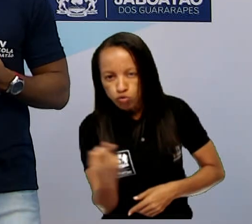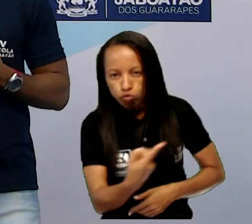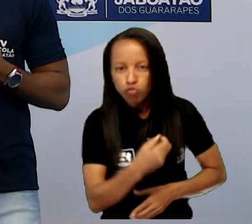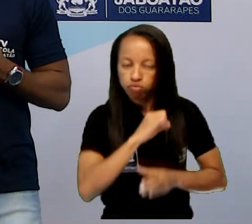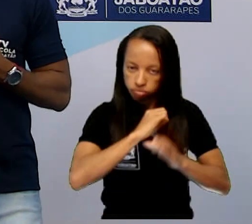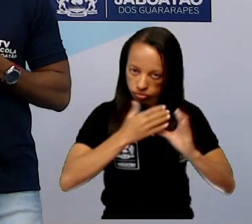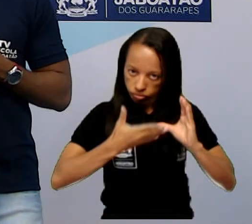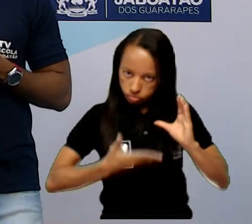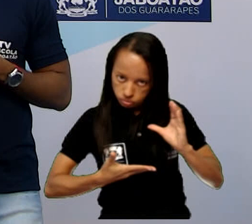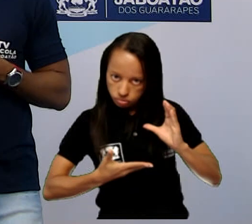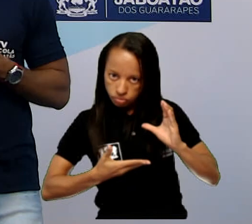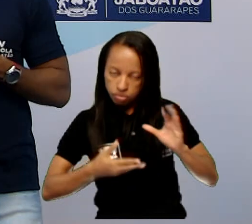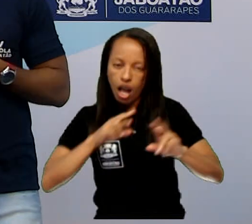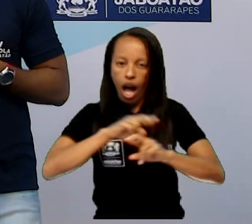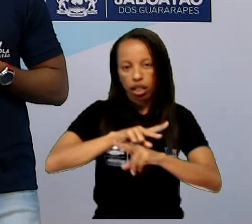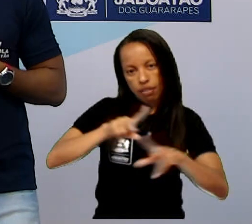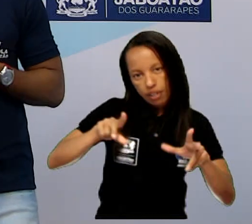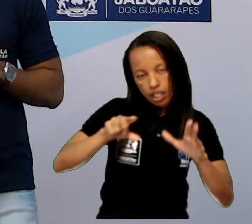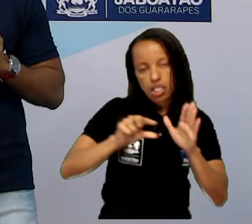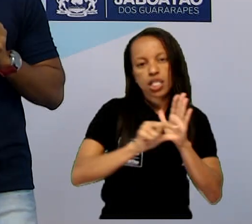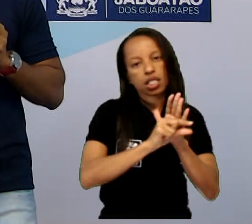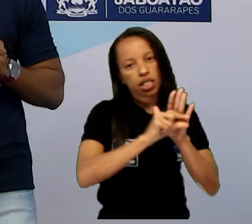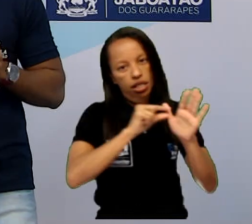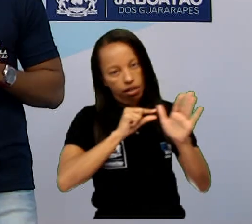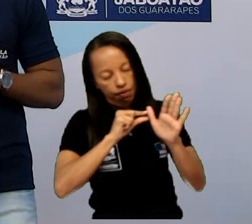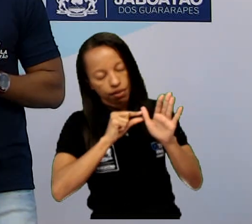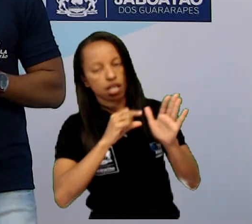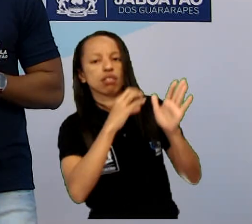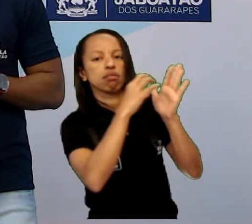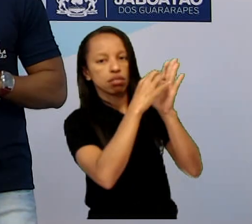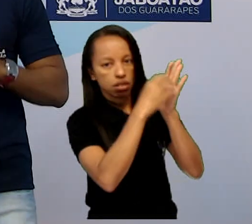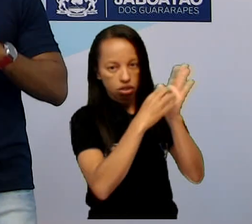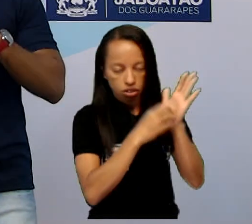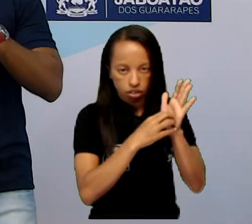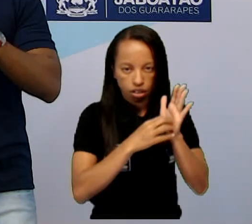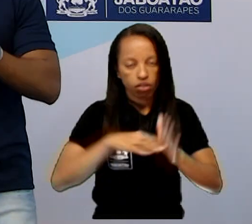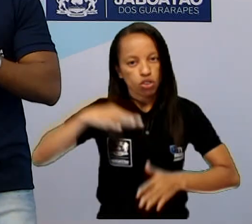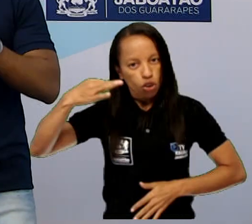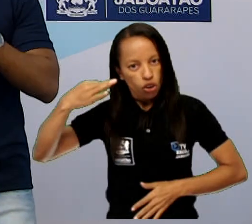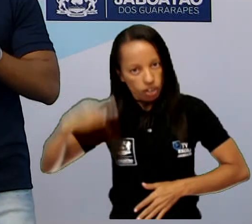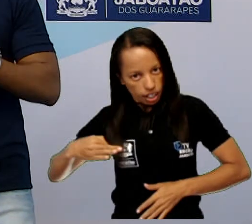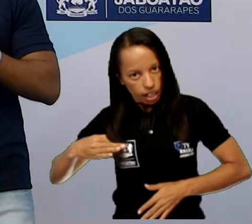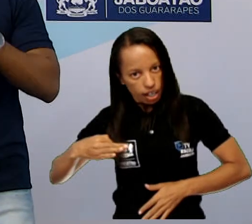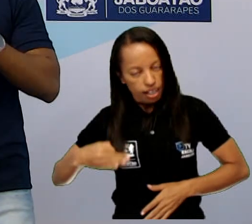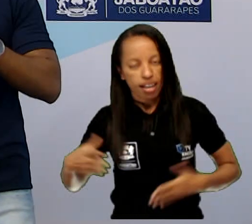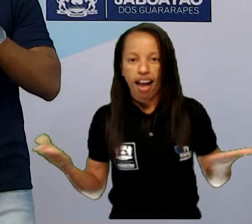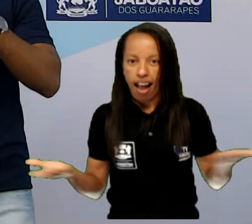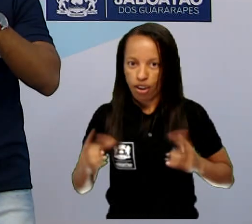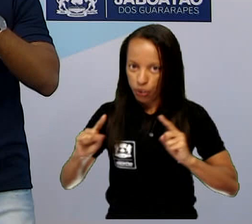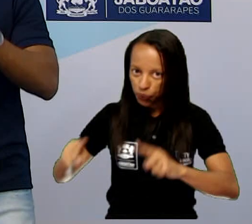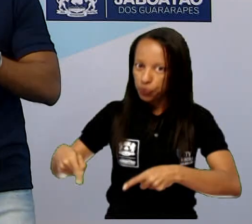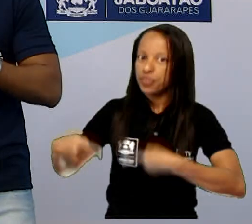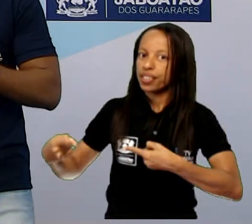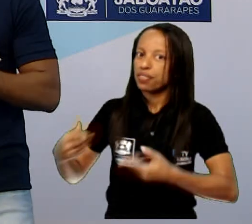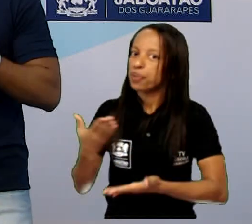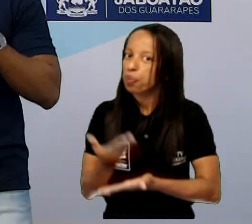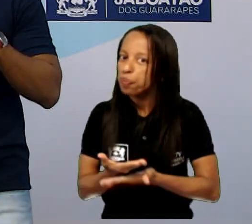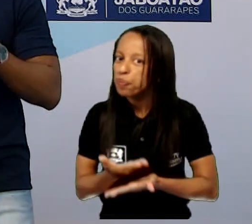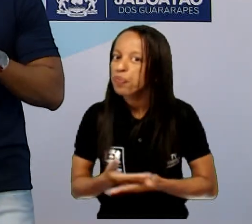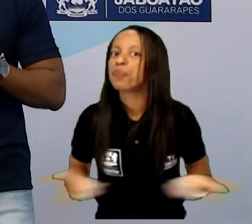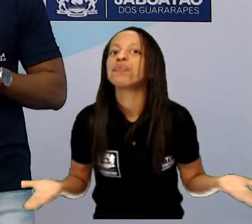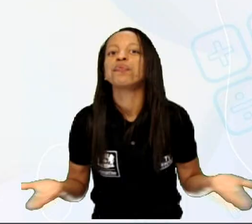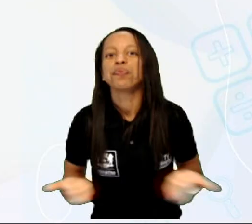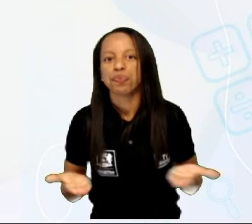a diferença de verso, estrofe, todo mundo pronto? Então, lá vai o desafio da nossa aula de hoje. Presta